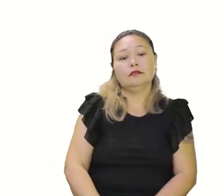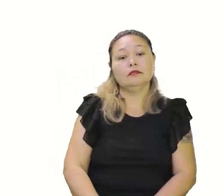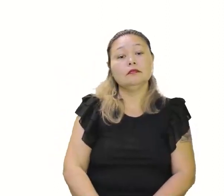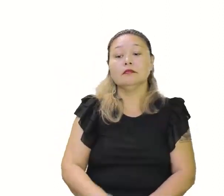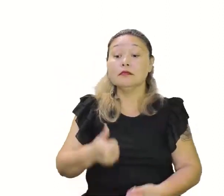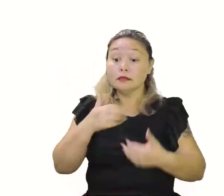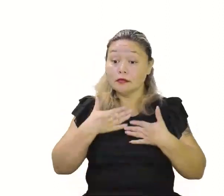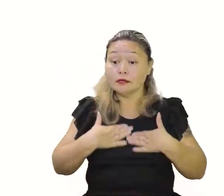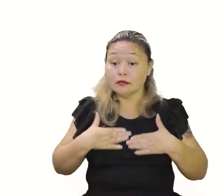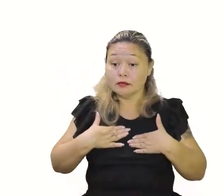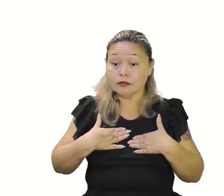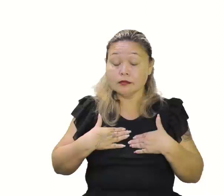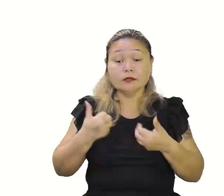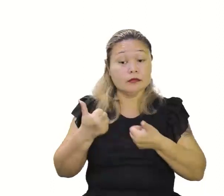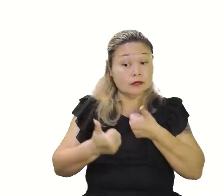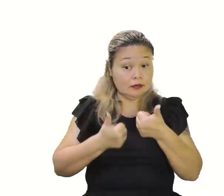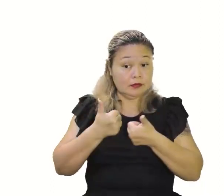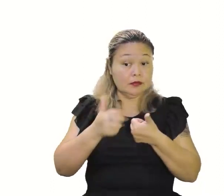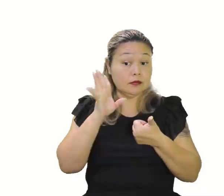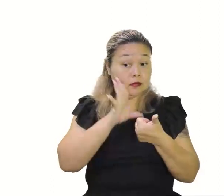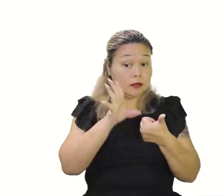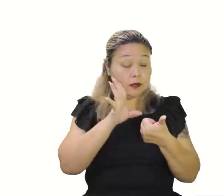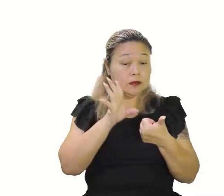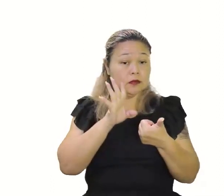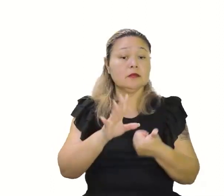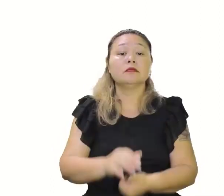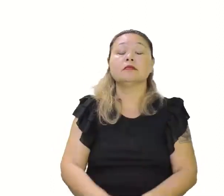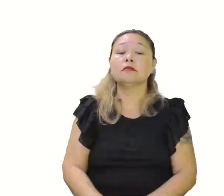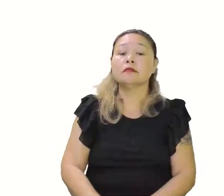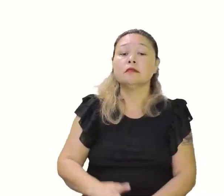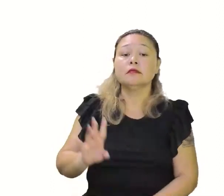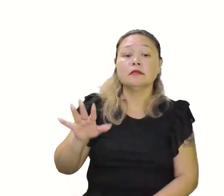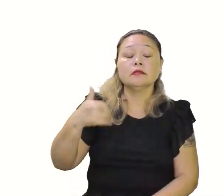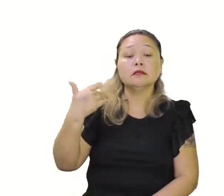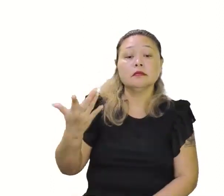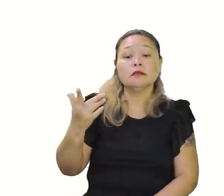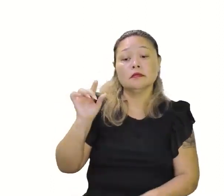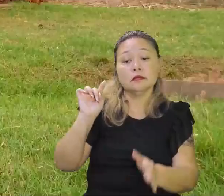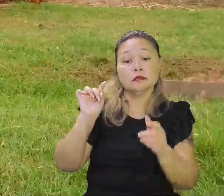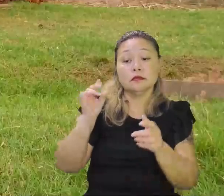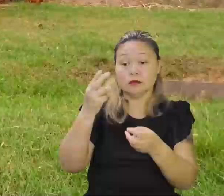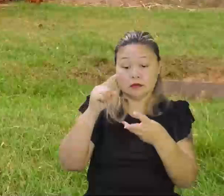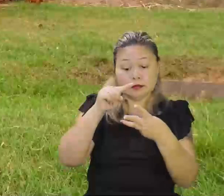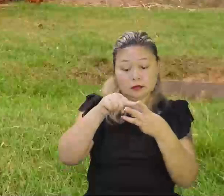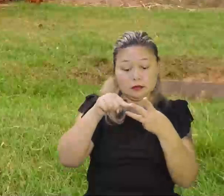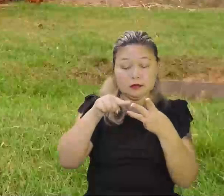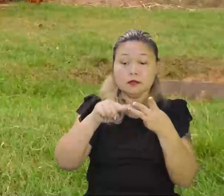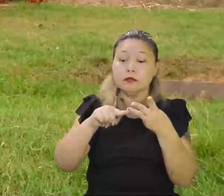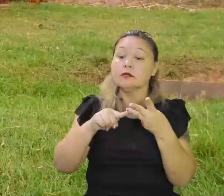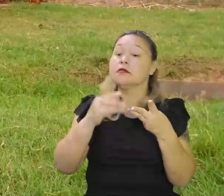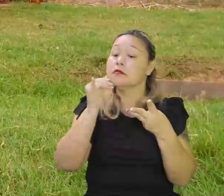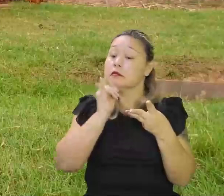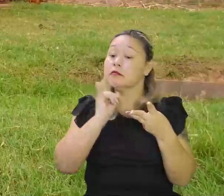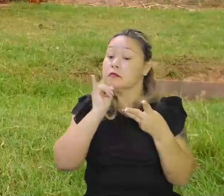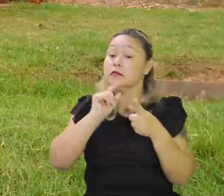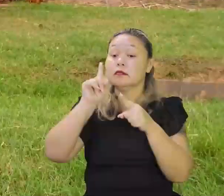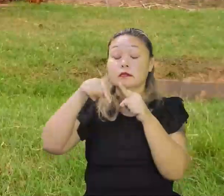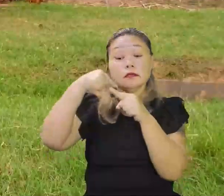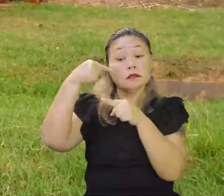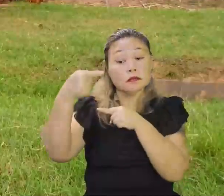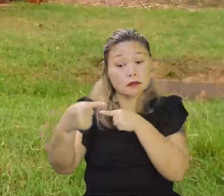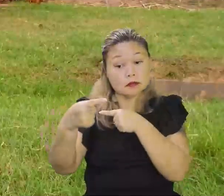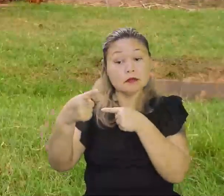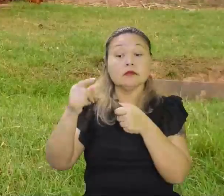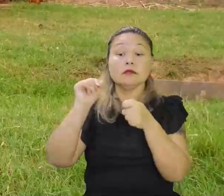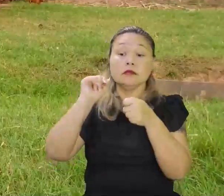Tranquilo, tranquilo? Legal, tranquilo, né? Olha que bacana. Então a gente vai fazer 3 exemplos com vocês para depois, nas atividades de sala, vocês